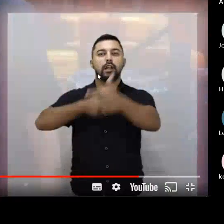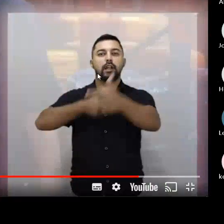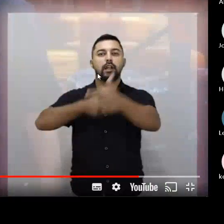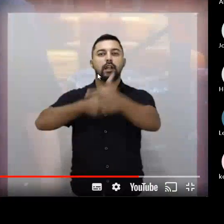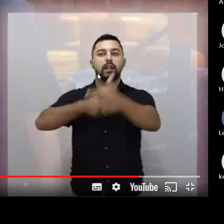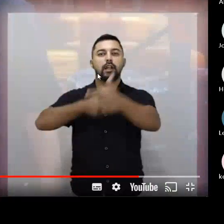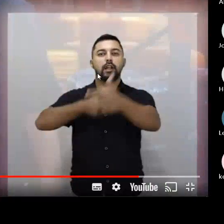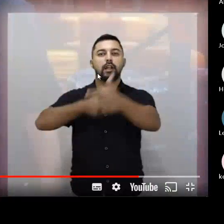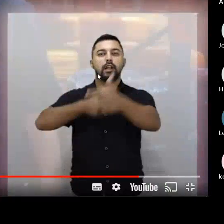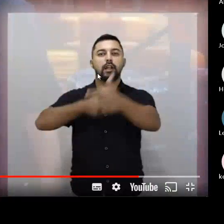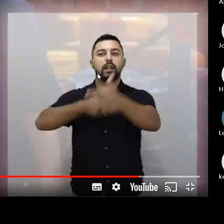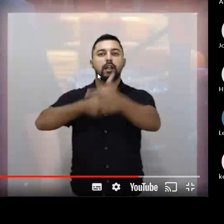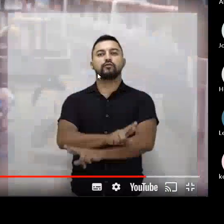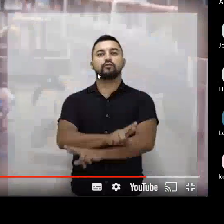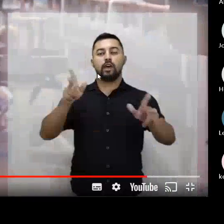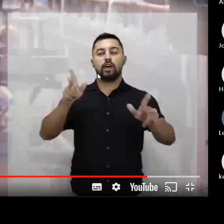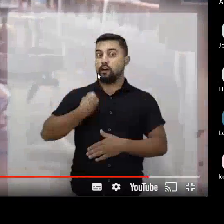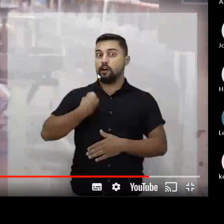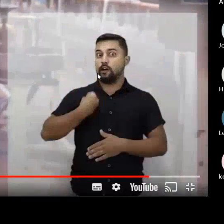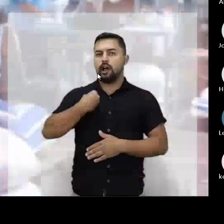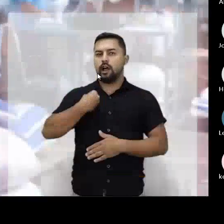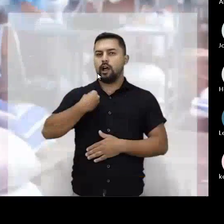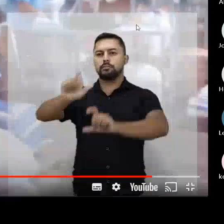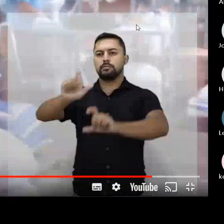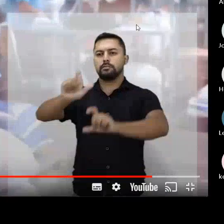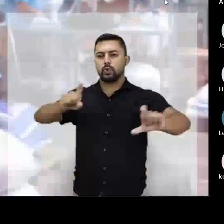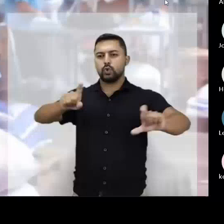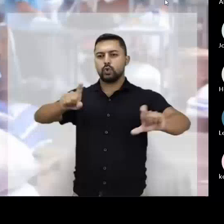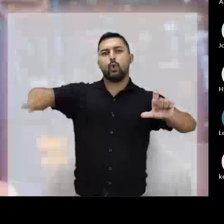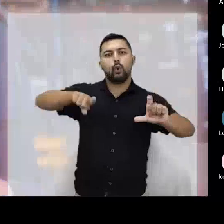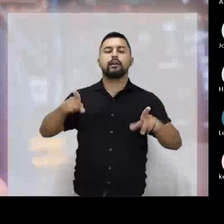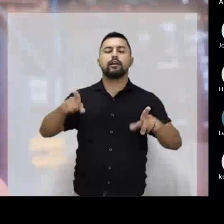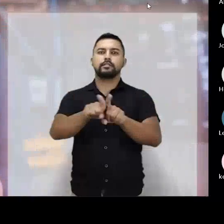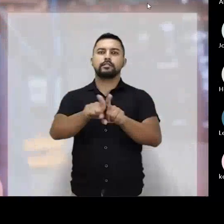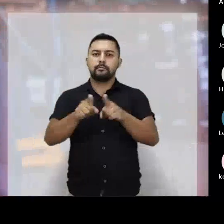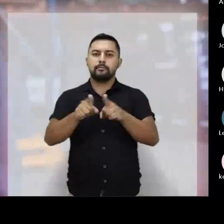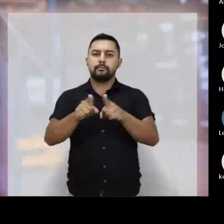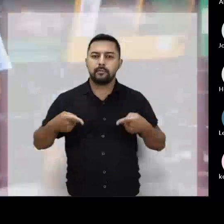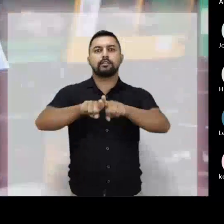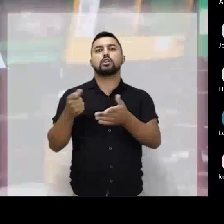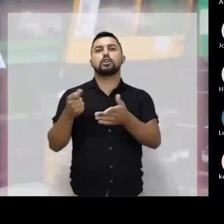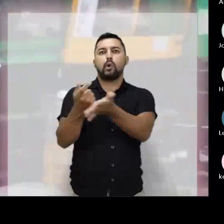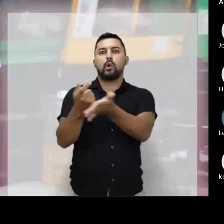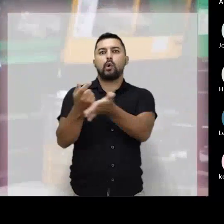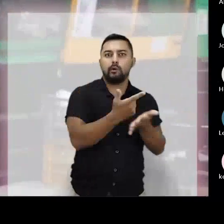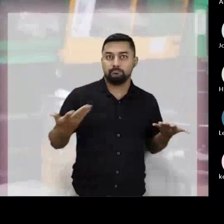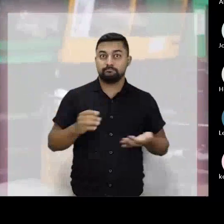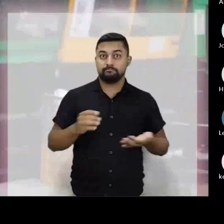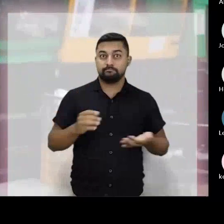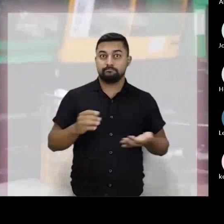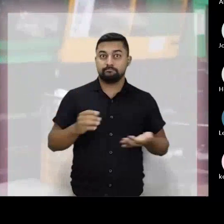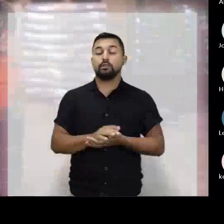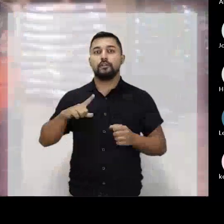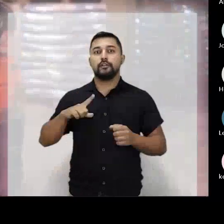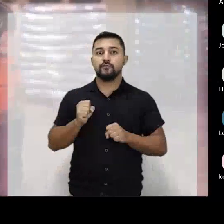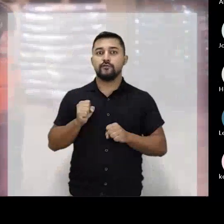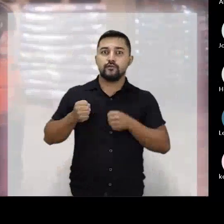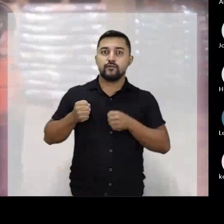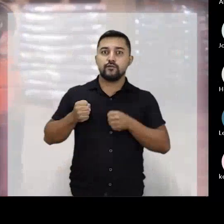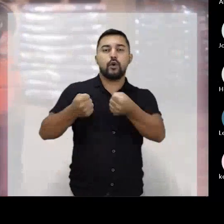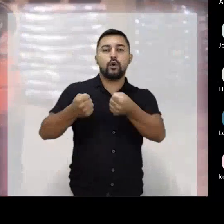em soluções inteligentes que fazem a diferença na vida de nossos clientes, parceiros e consumidores,